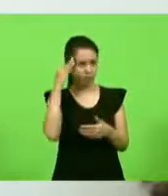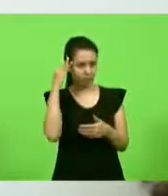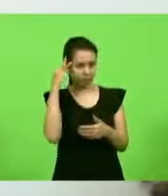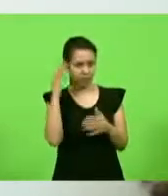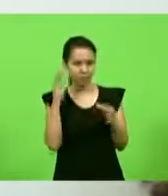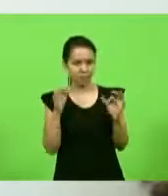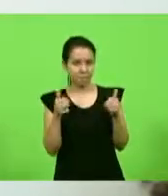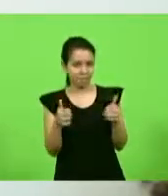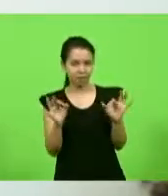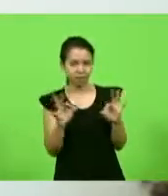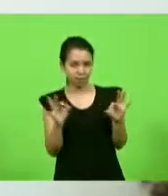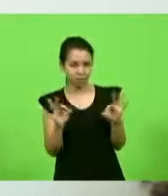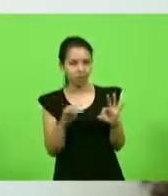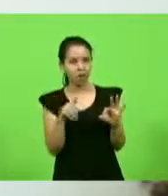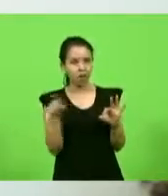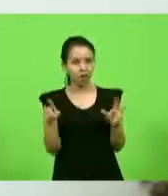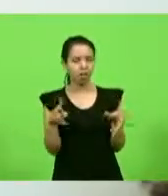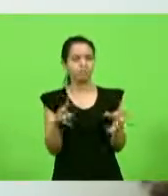esses recursos serão